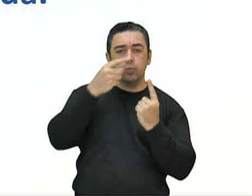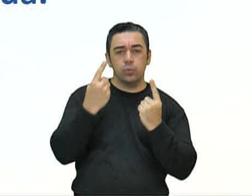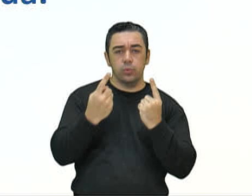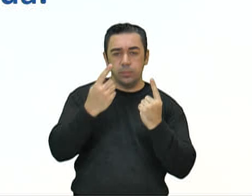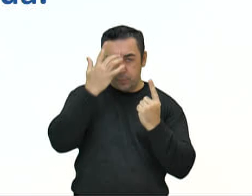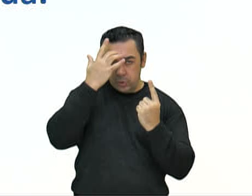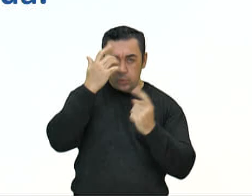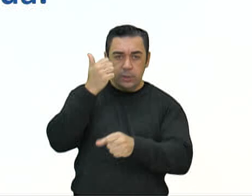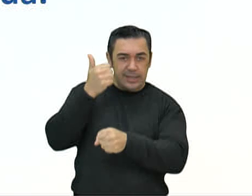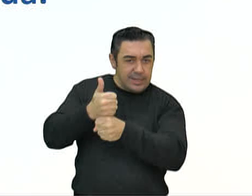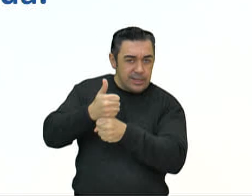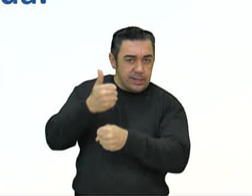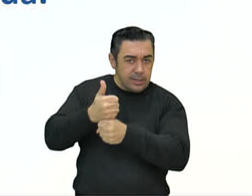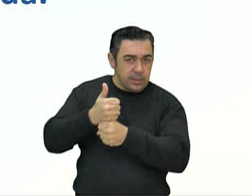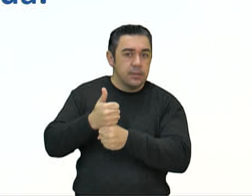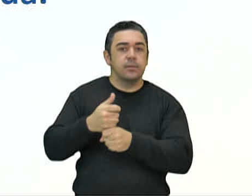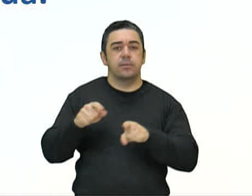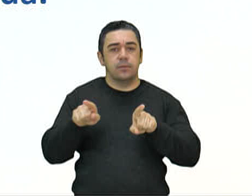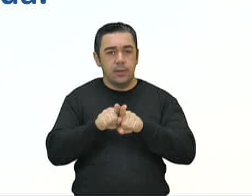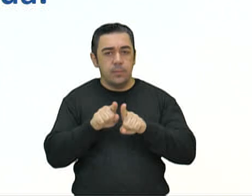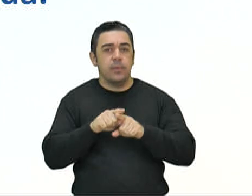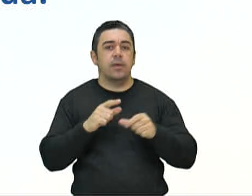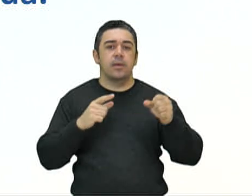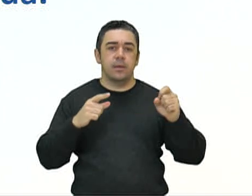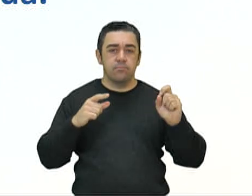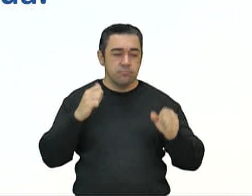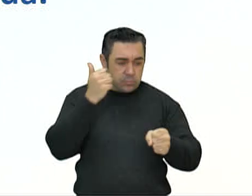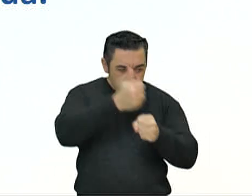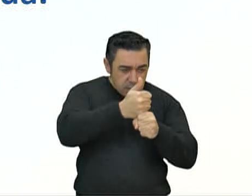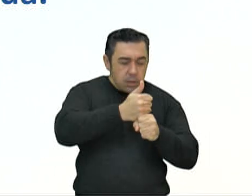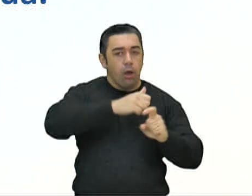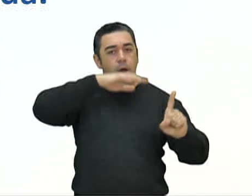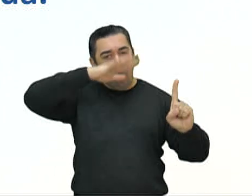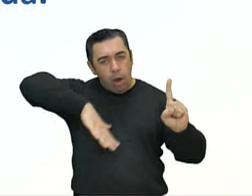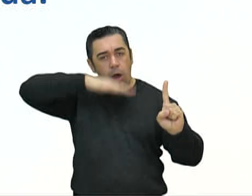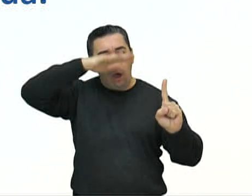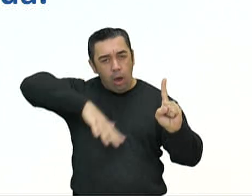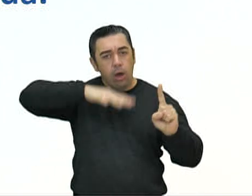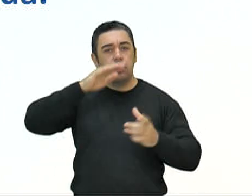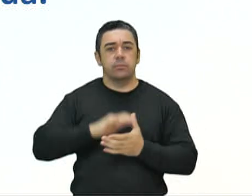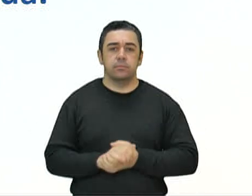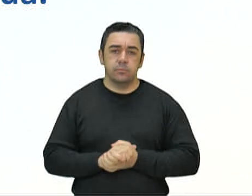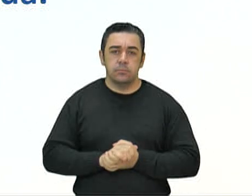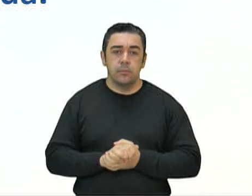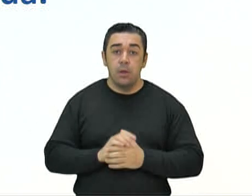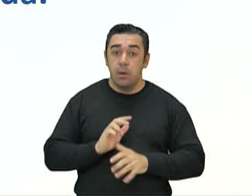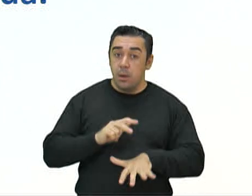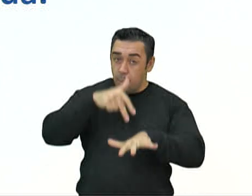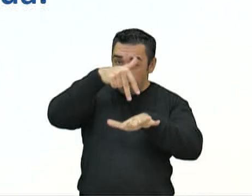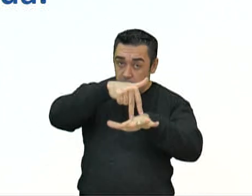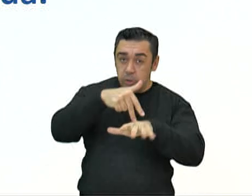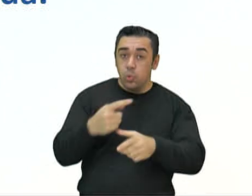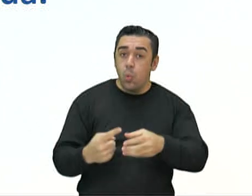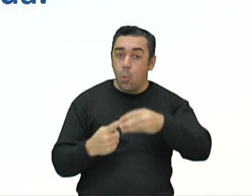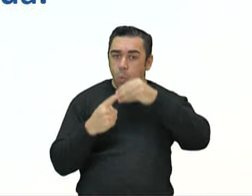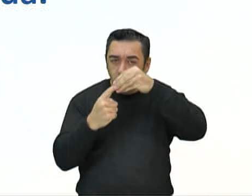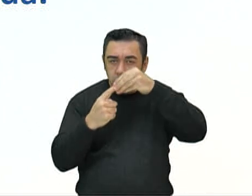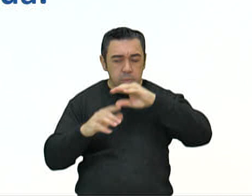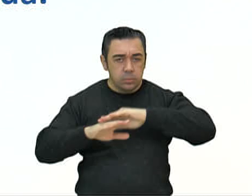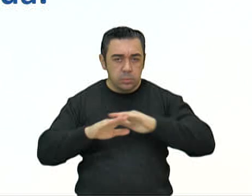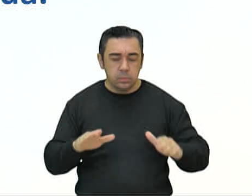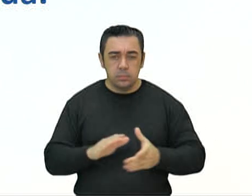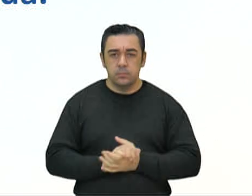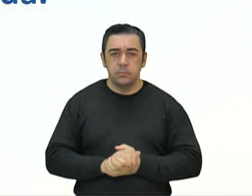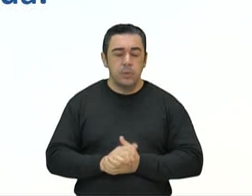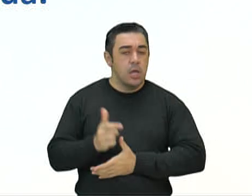governante, que é cultuado. Lembra? Culto ao líder. Partido único, característica básica desses sistemas. Não